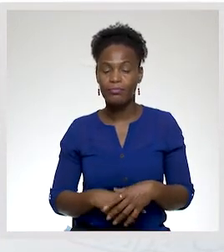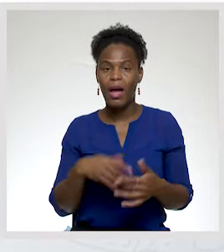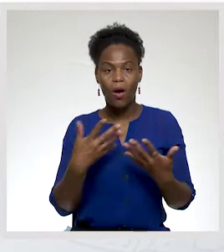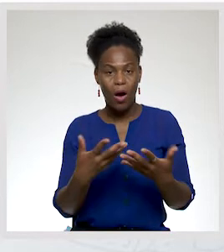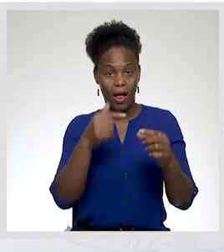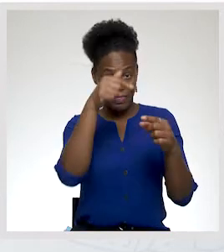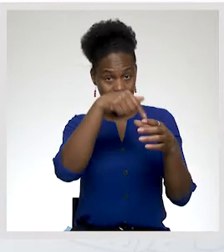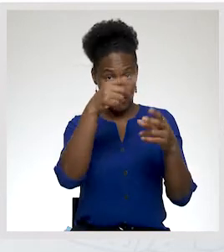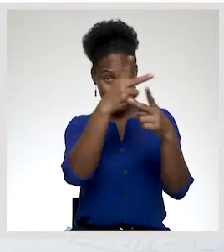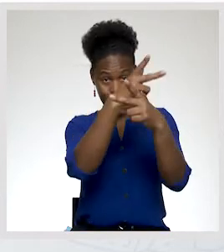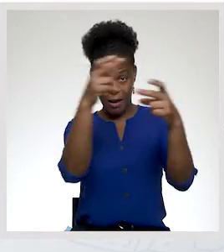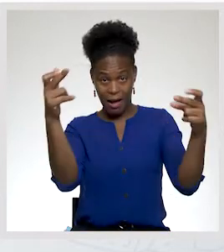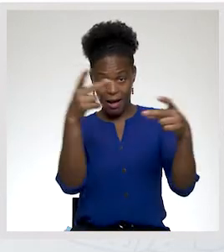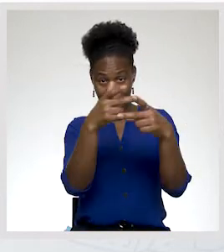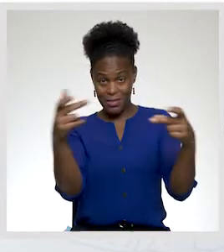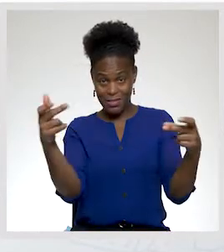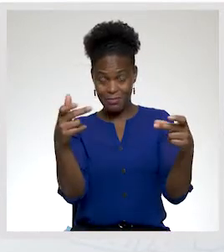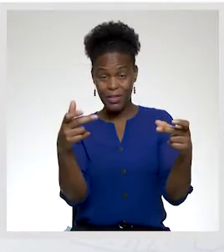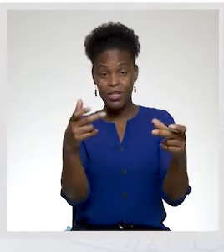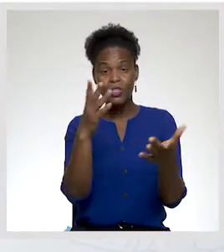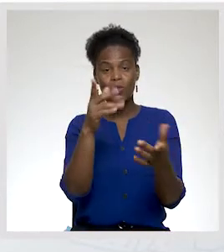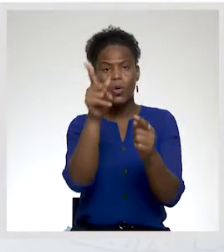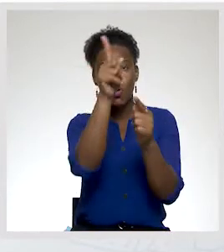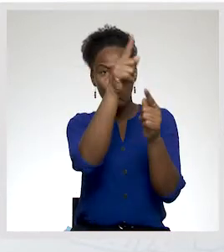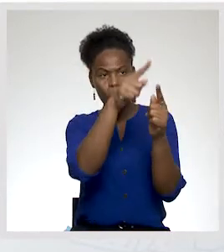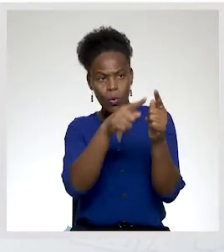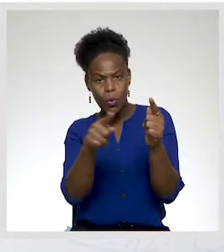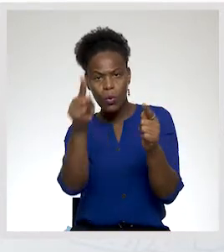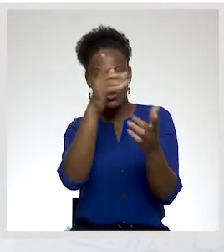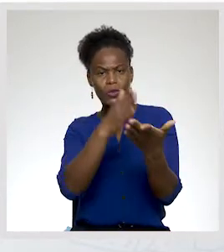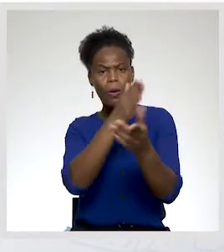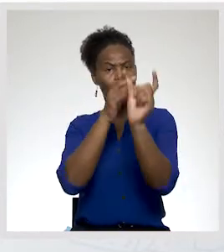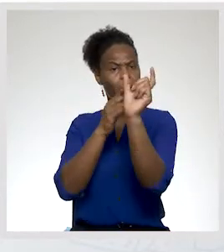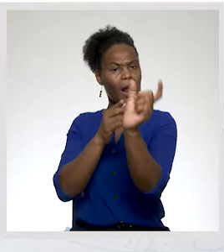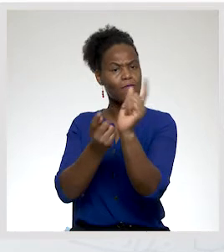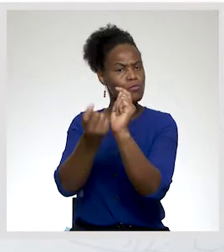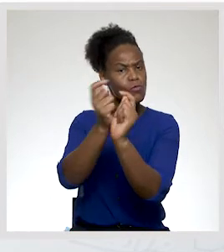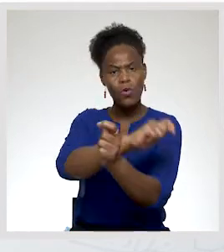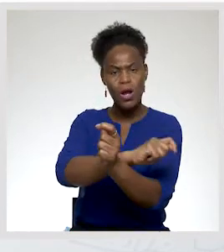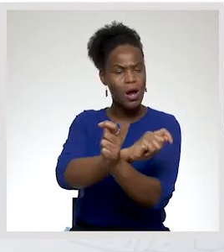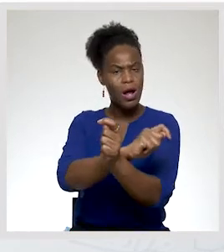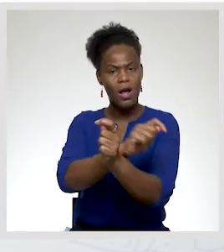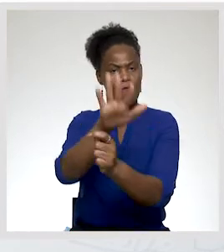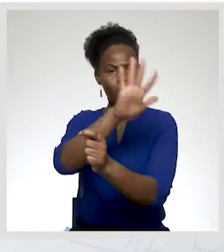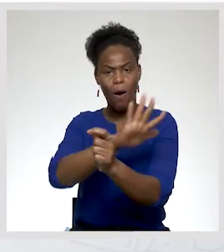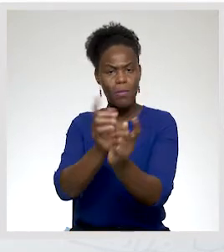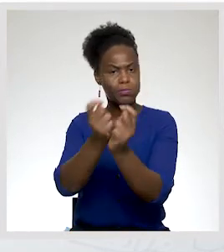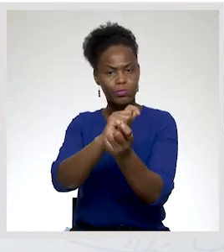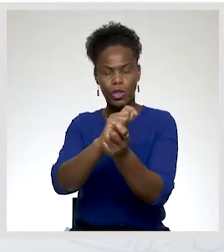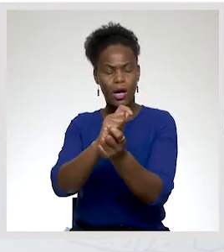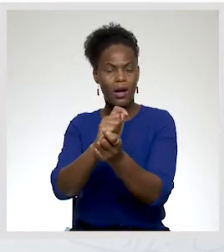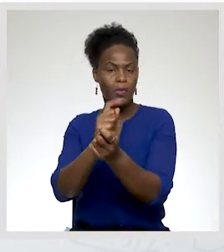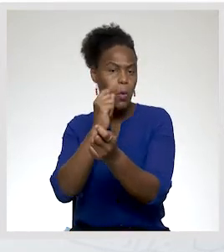Rodeiem, na frase acima, palavras que não mudam de forma, nem de género,